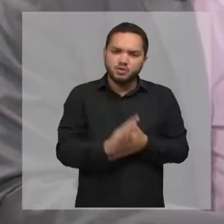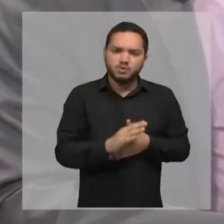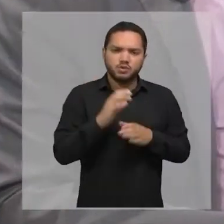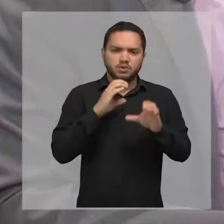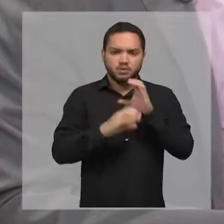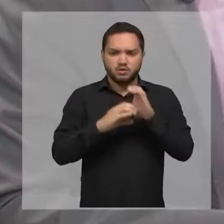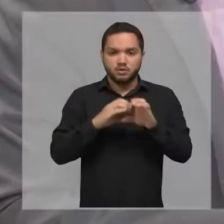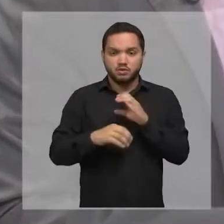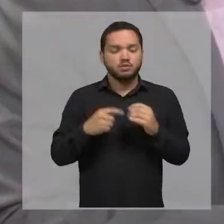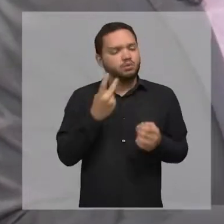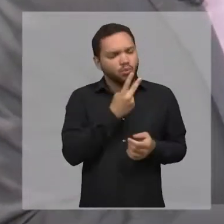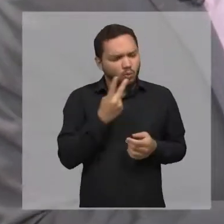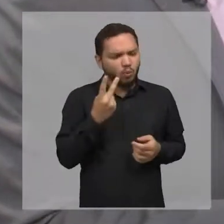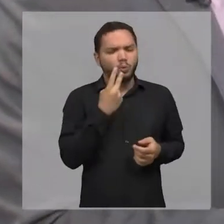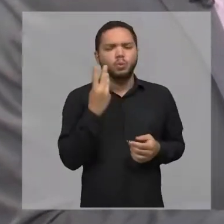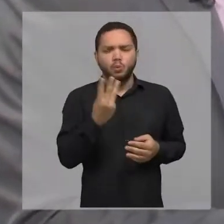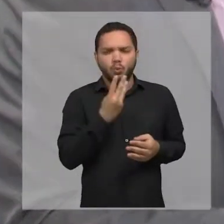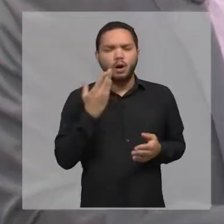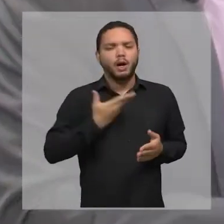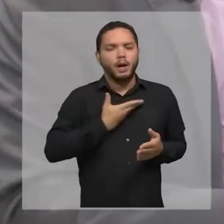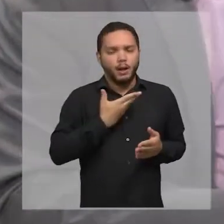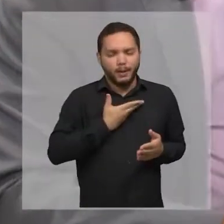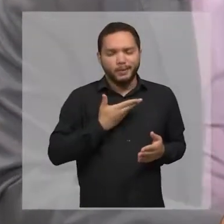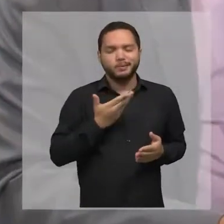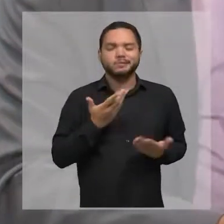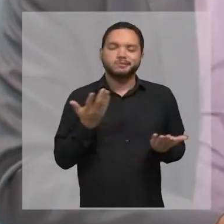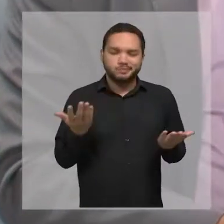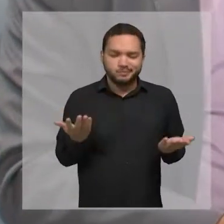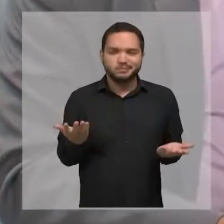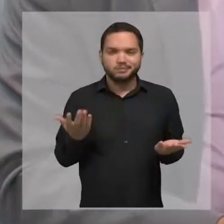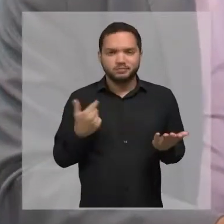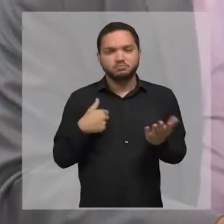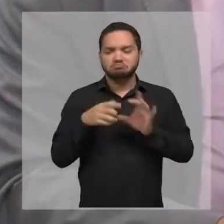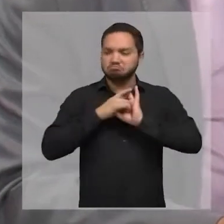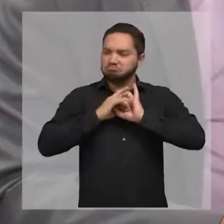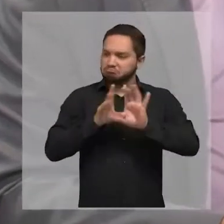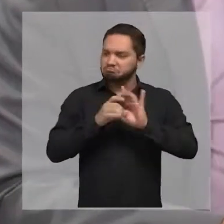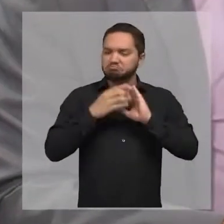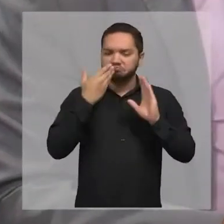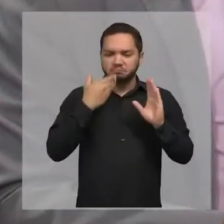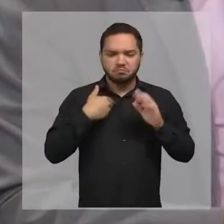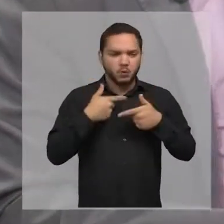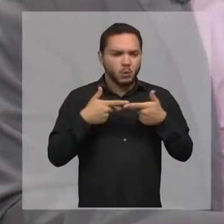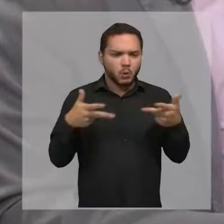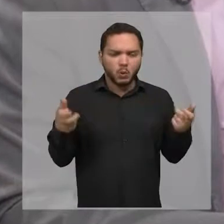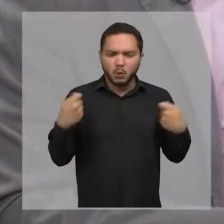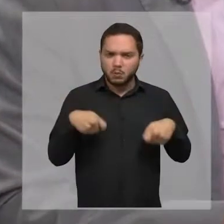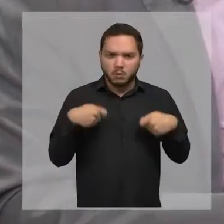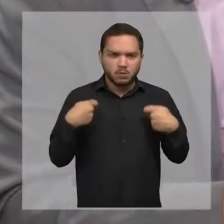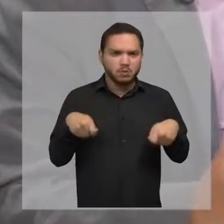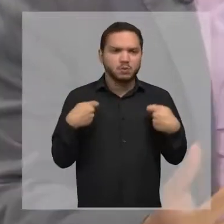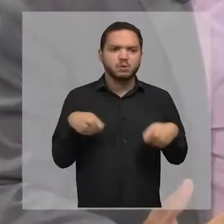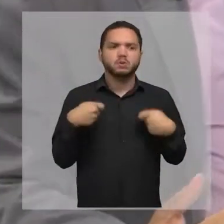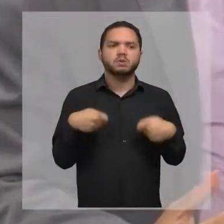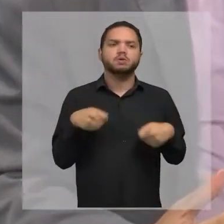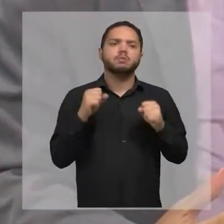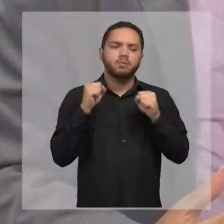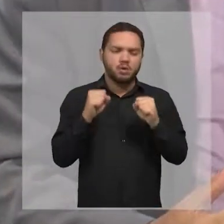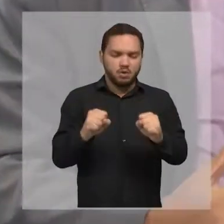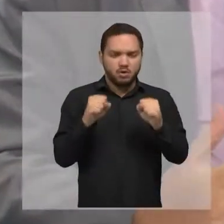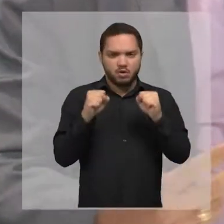nossa cidade. Seus amigos? Amigos do dia a dia. E eu fico disponível para o que for necessário de